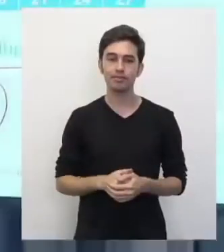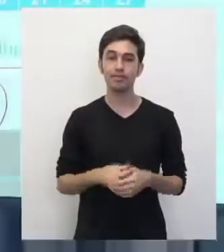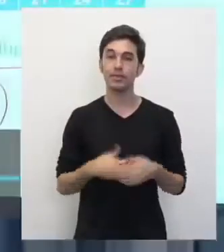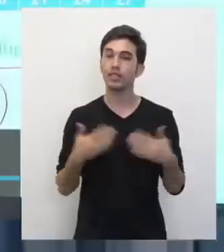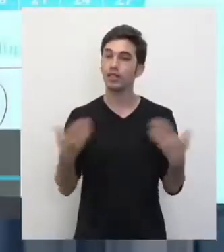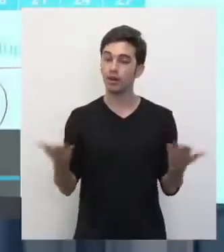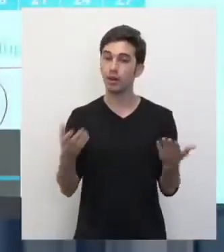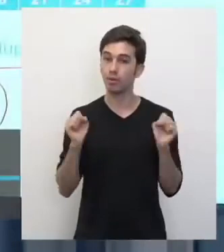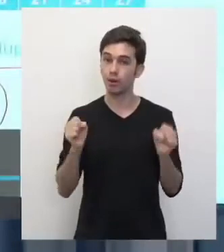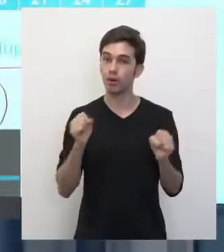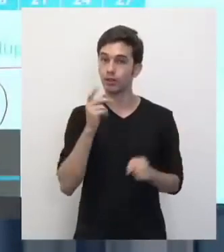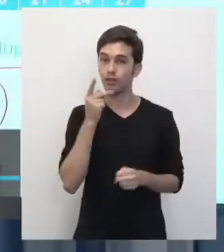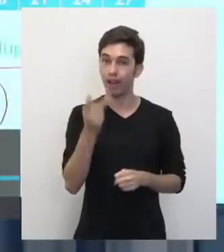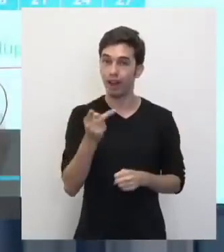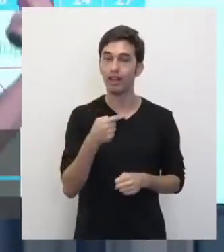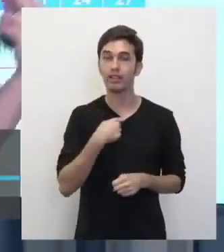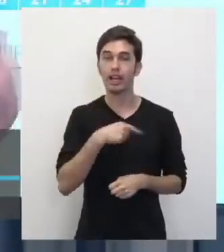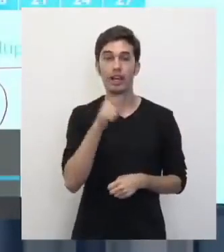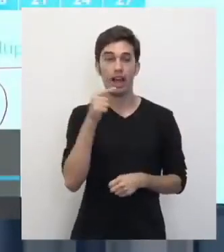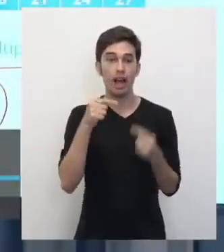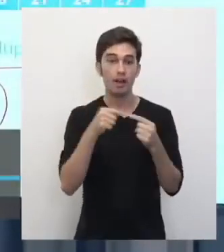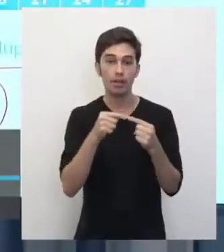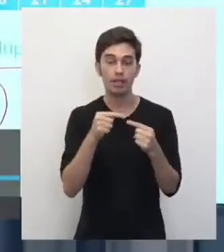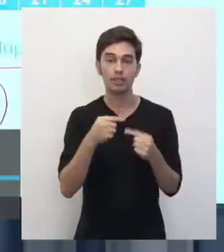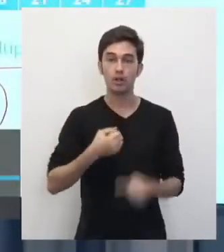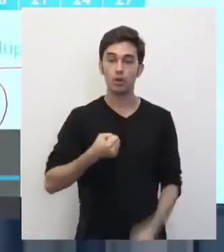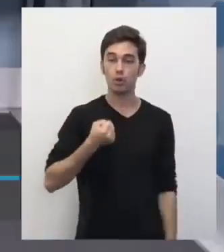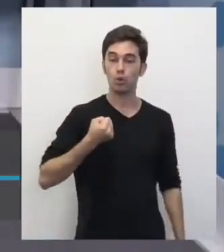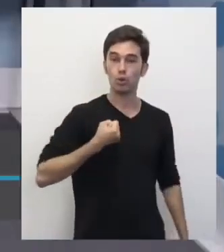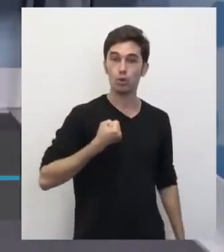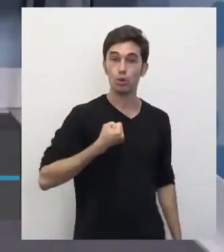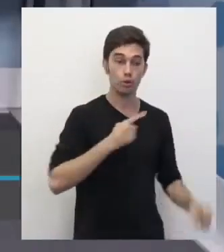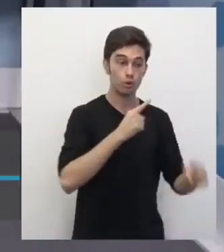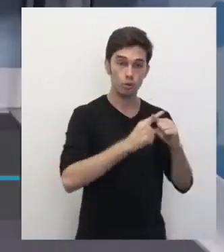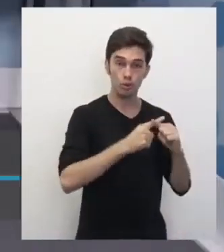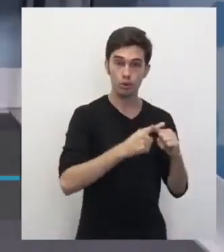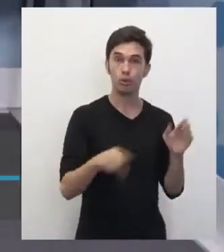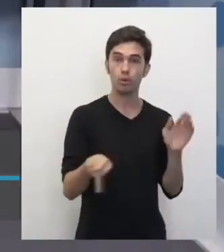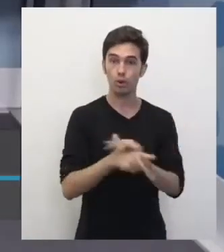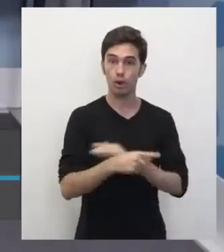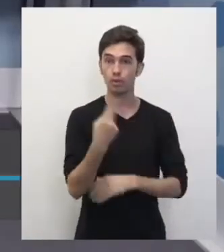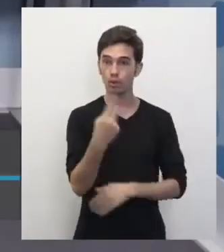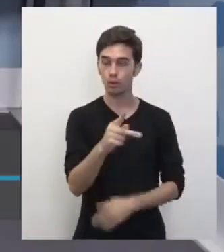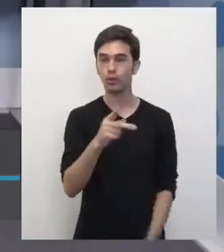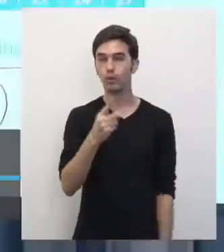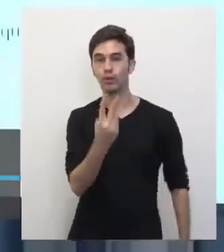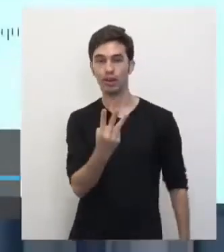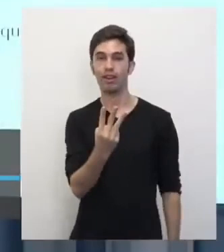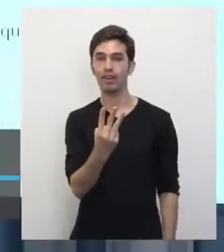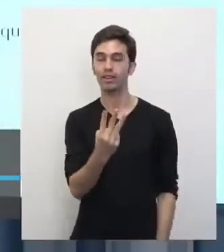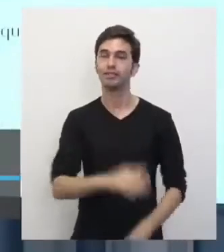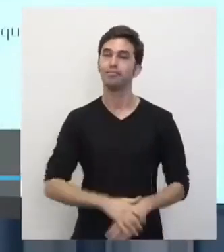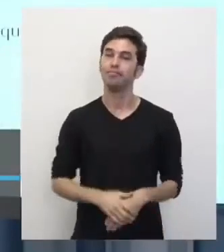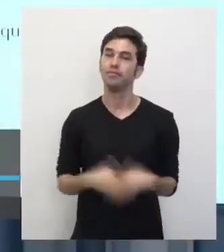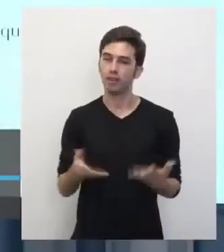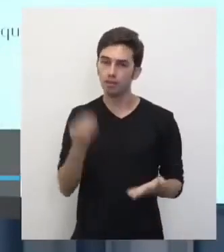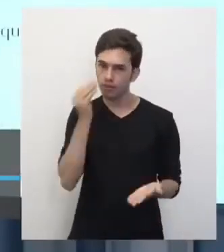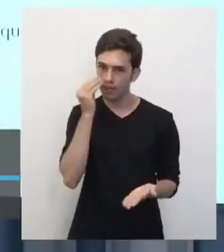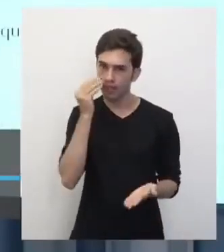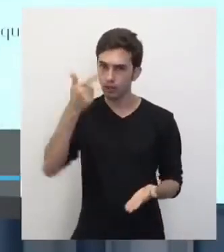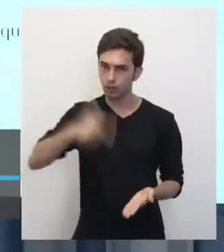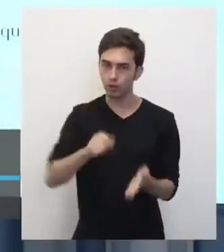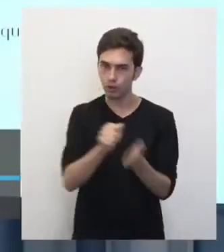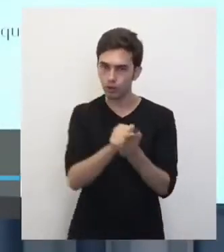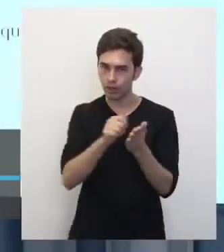que aí são os múltiplos de 3. Perfeito. Fechado, Osmar? Fechado. Então, vamos tentar um próximo exercício?